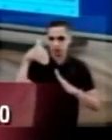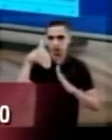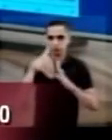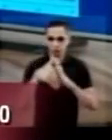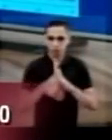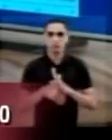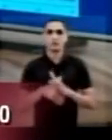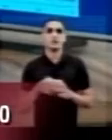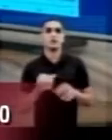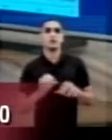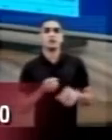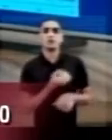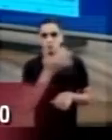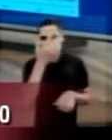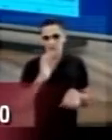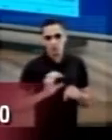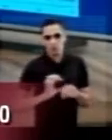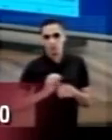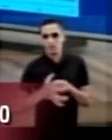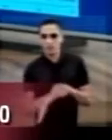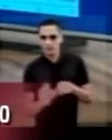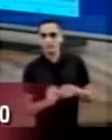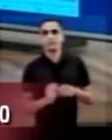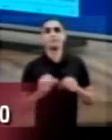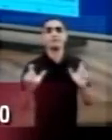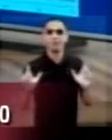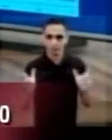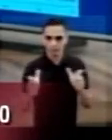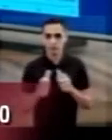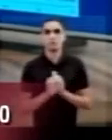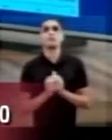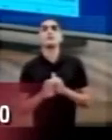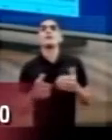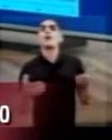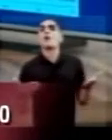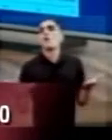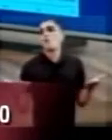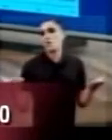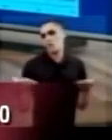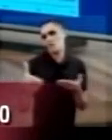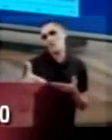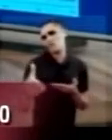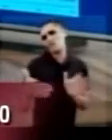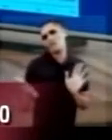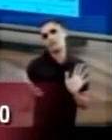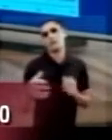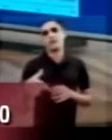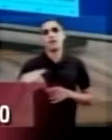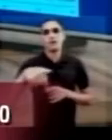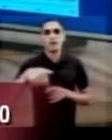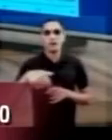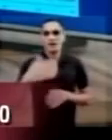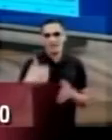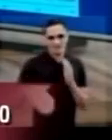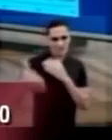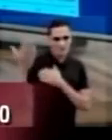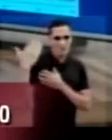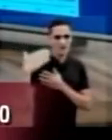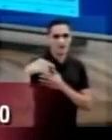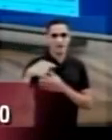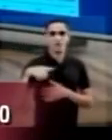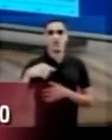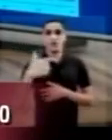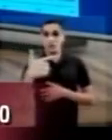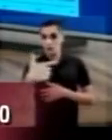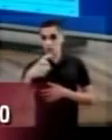nessa análise, 252 casos. Hoje, nós estamos com 70. Mais uma